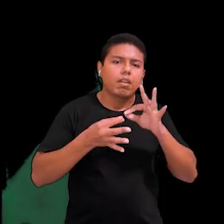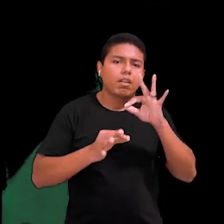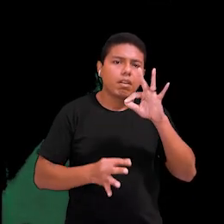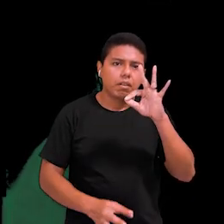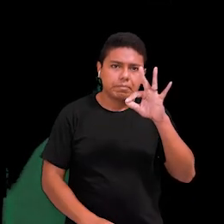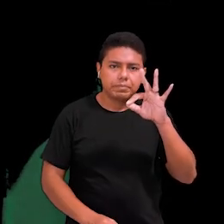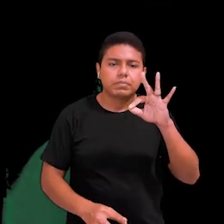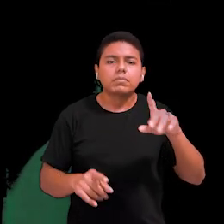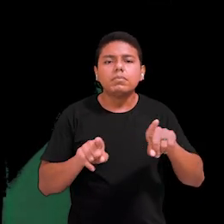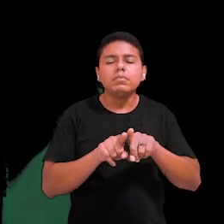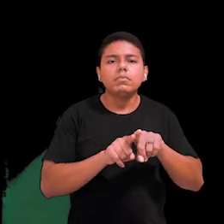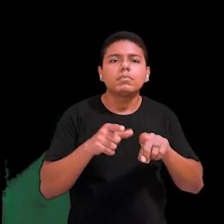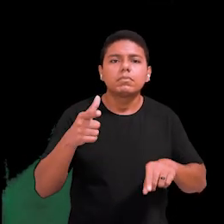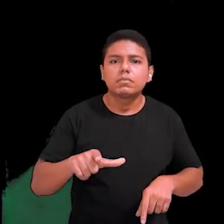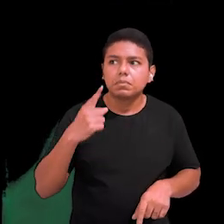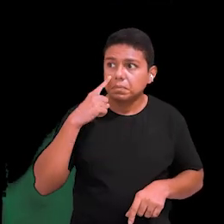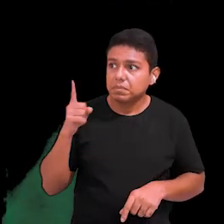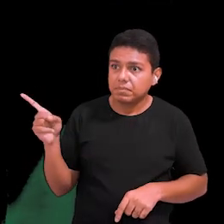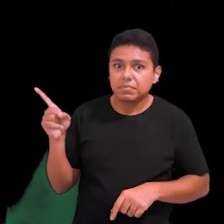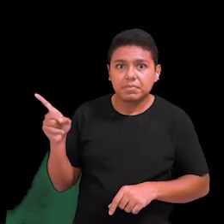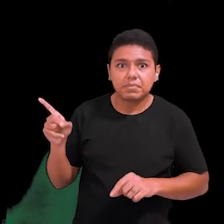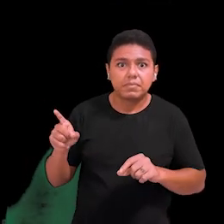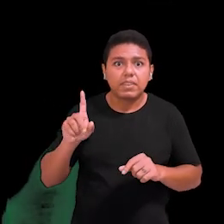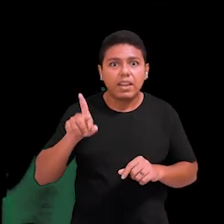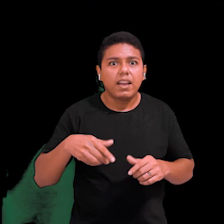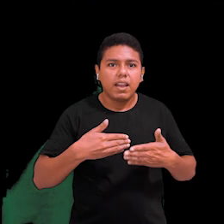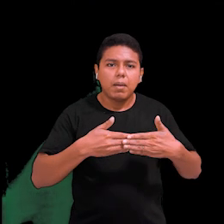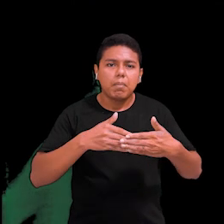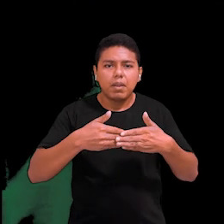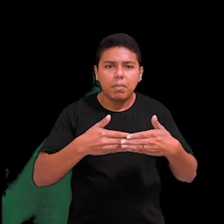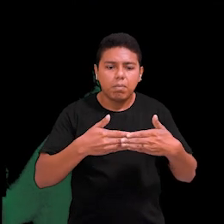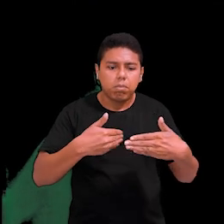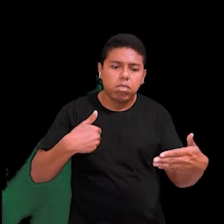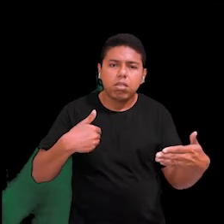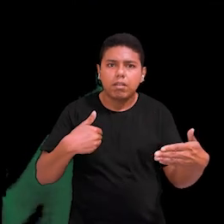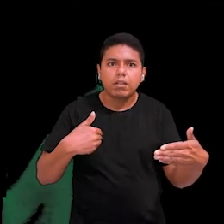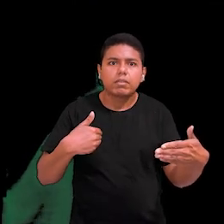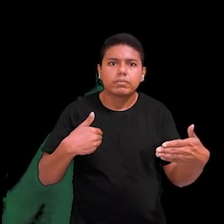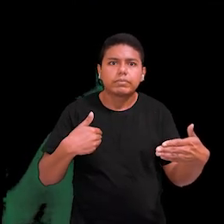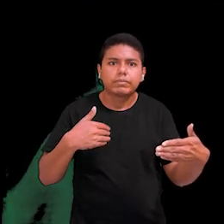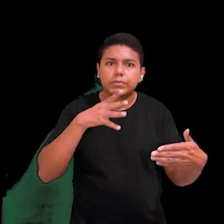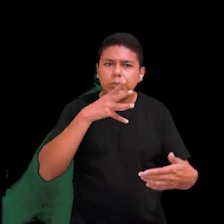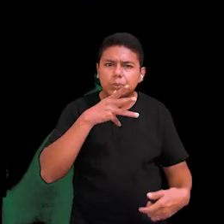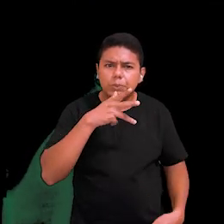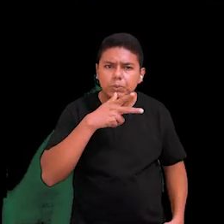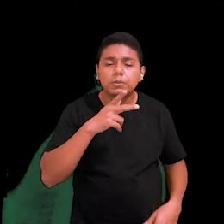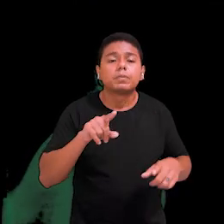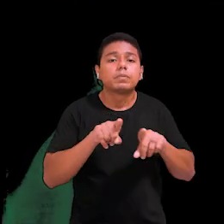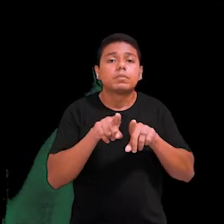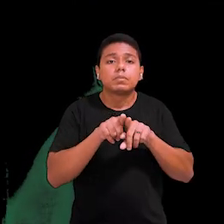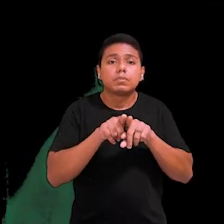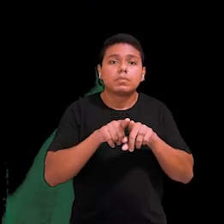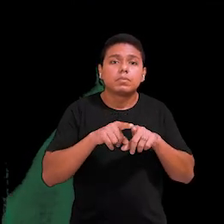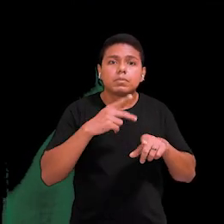um trabalho de parto prolongado, a miniorrex, que é a ruptura das membranas ou da